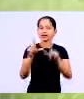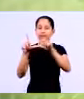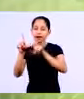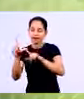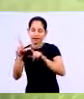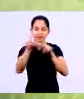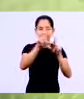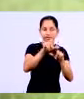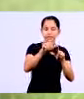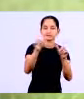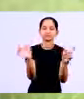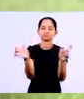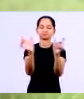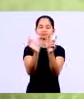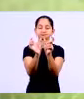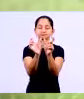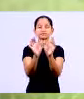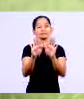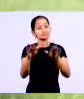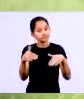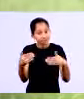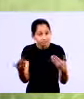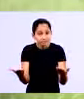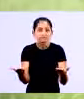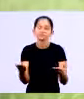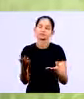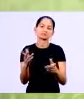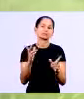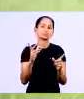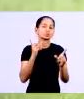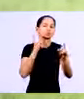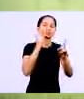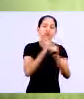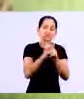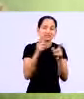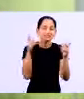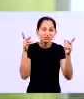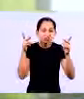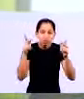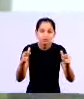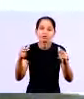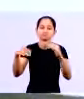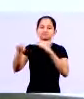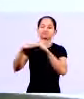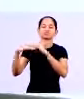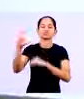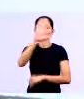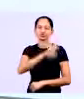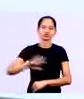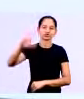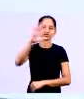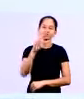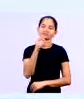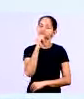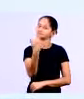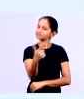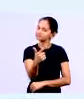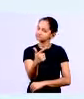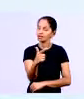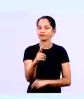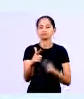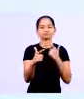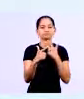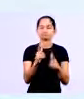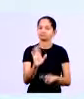essas regras do hífen nós não ainda encontramos assim um consenso geral em algumas palavras que geram